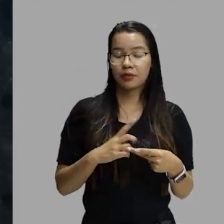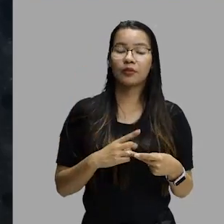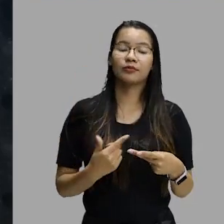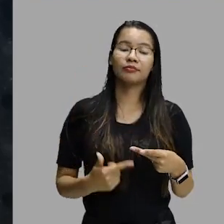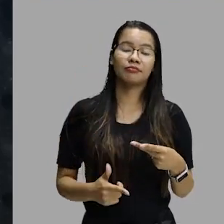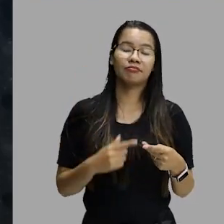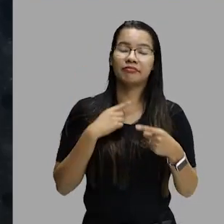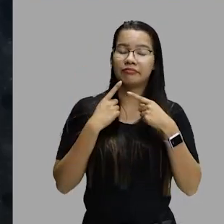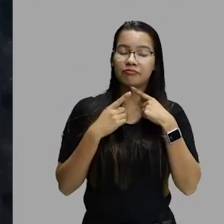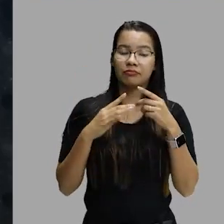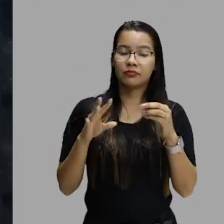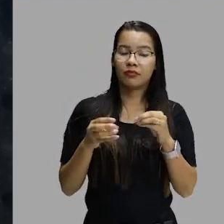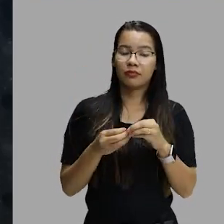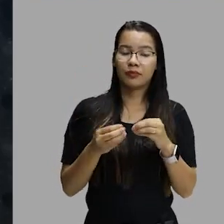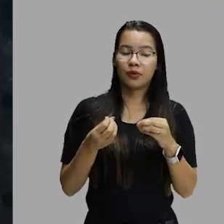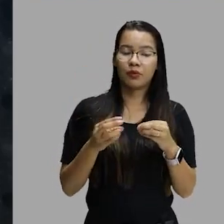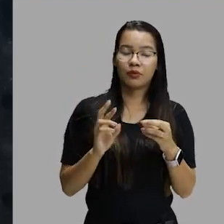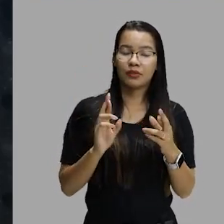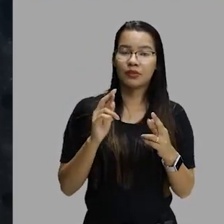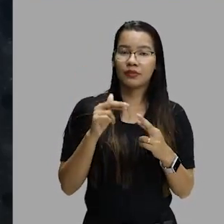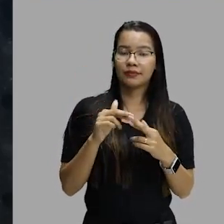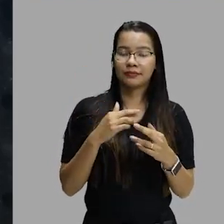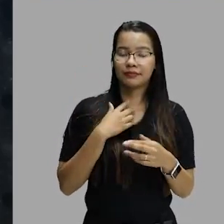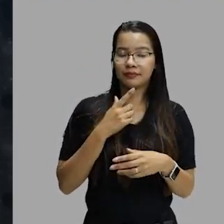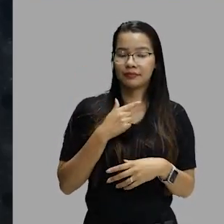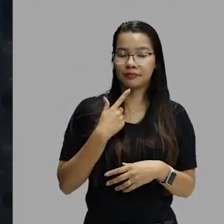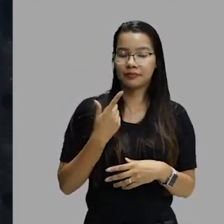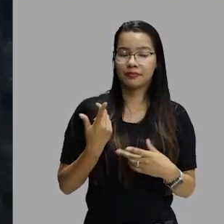acompanhando, e não está se referindo a ninguém, como